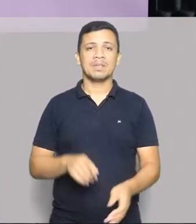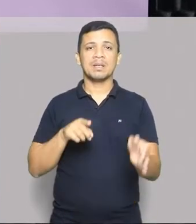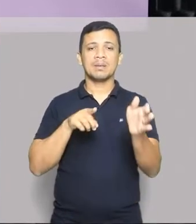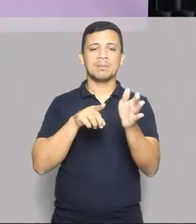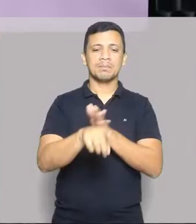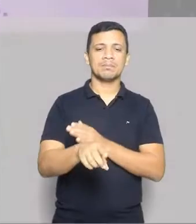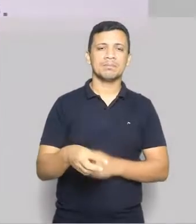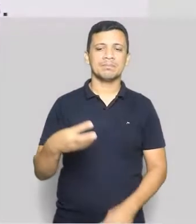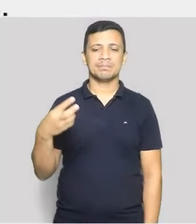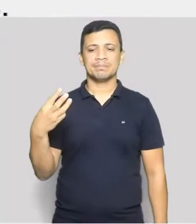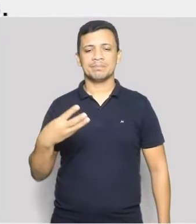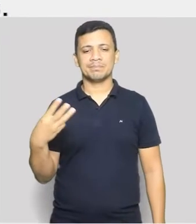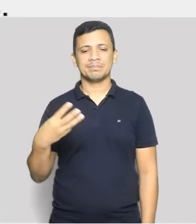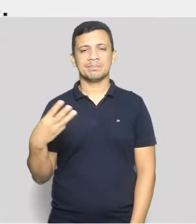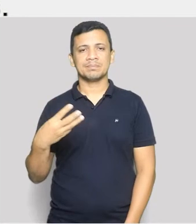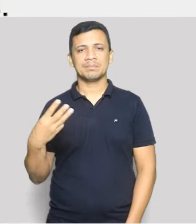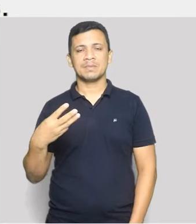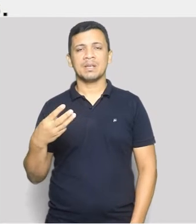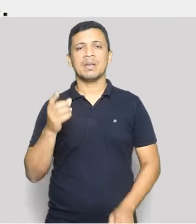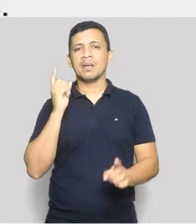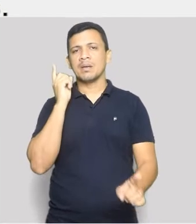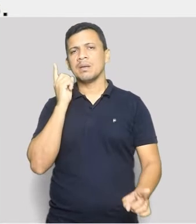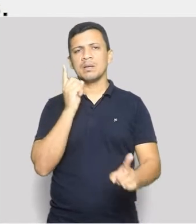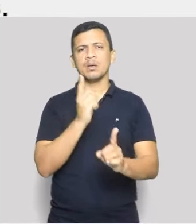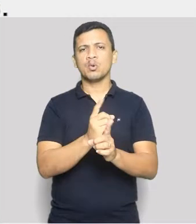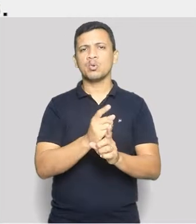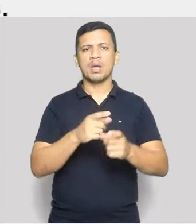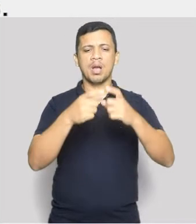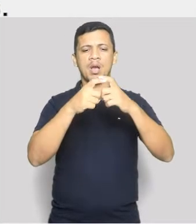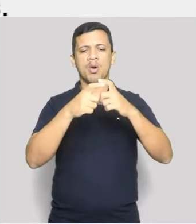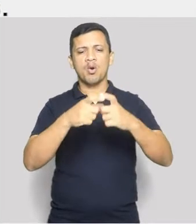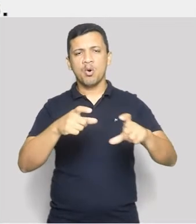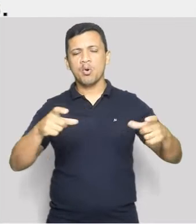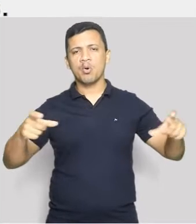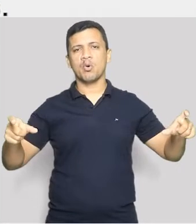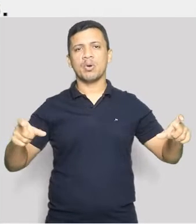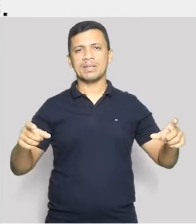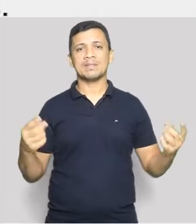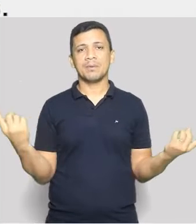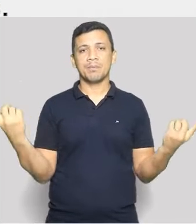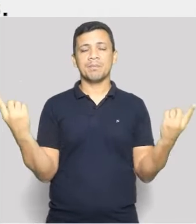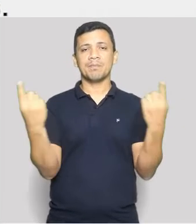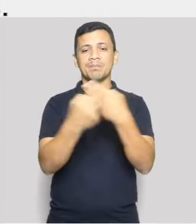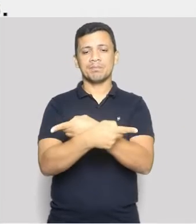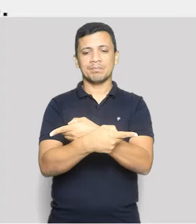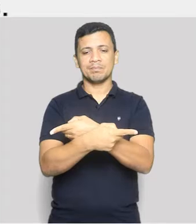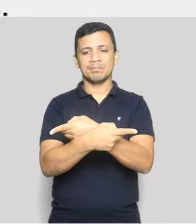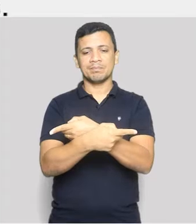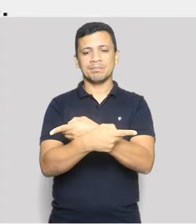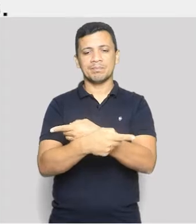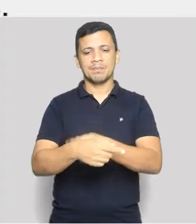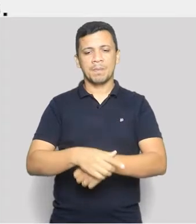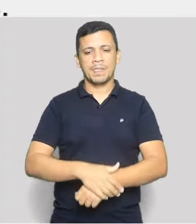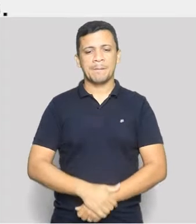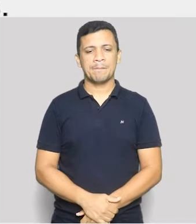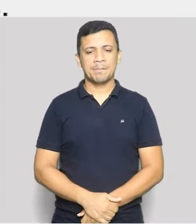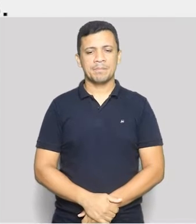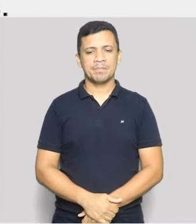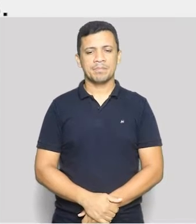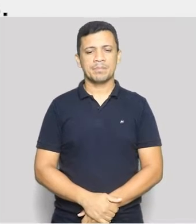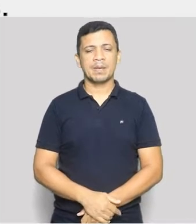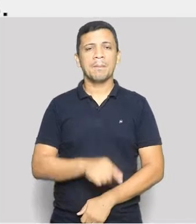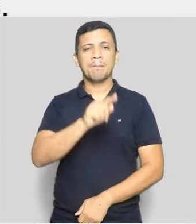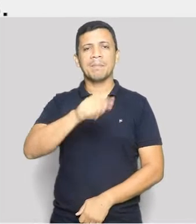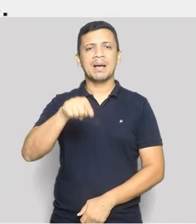A terceira questão pede que nós encontremos uma oração coordenada adversativa. Vamos lá? Qual que